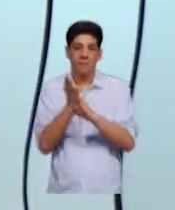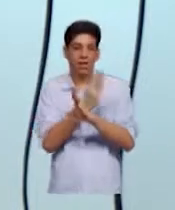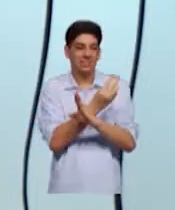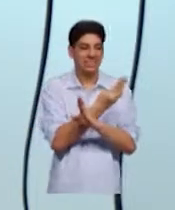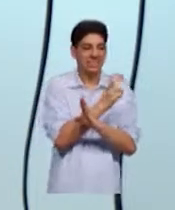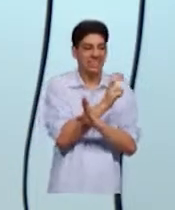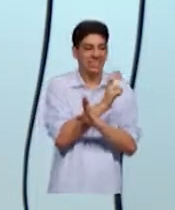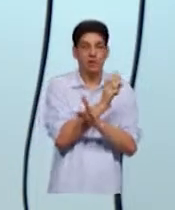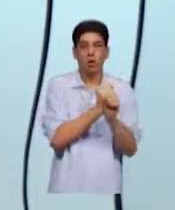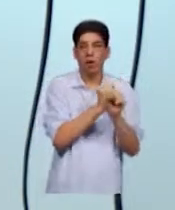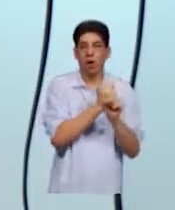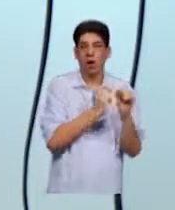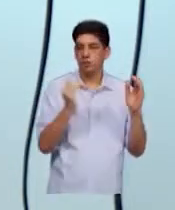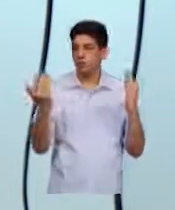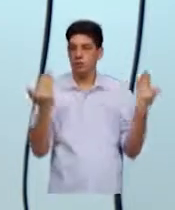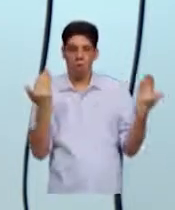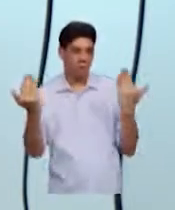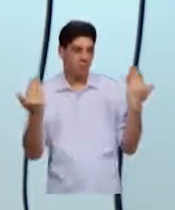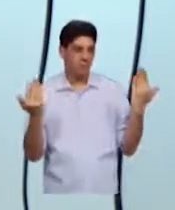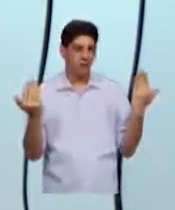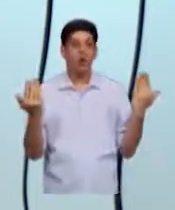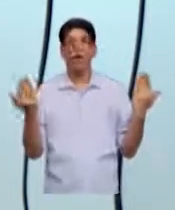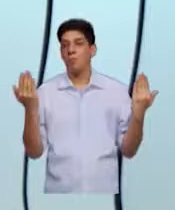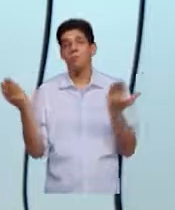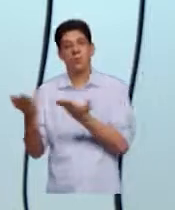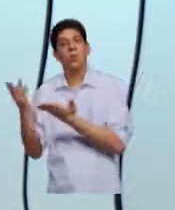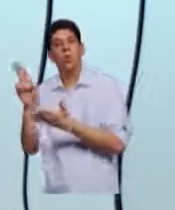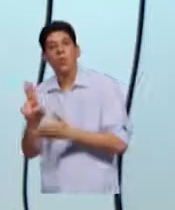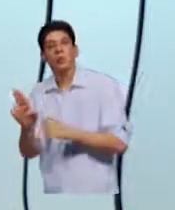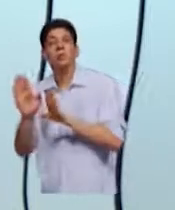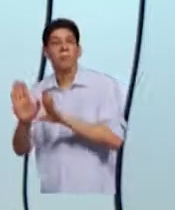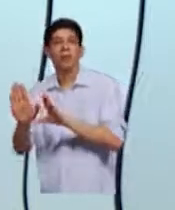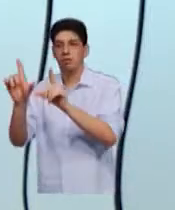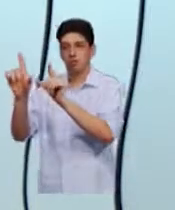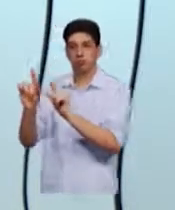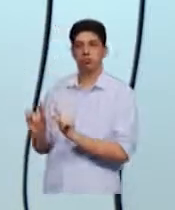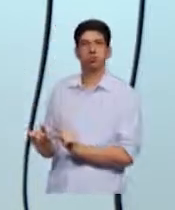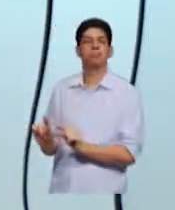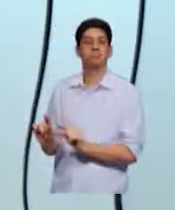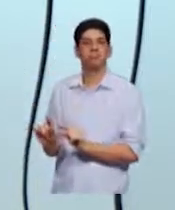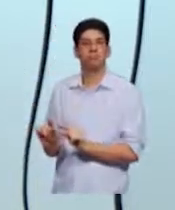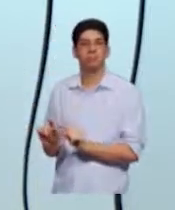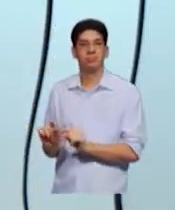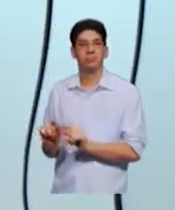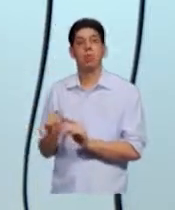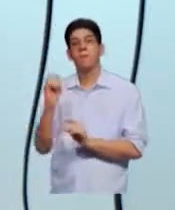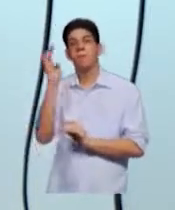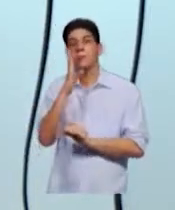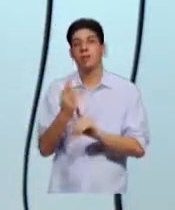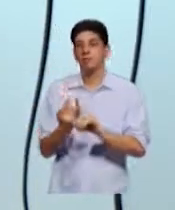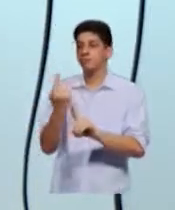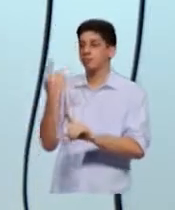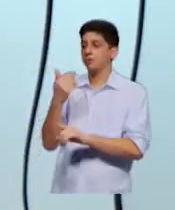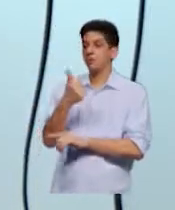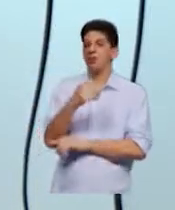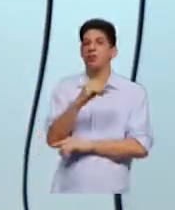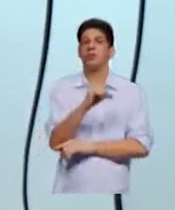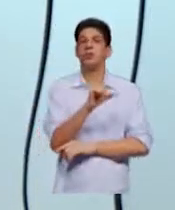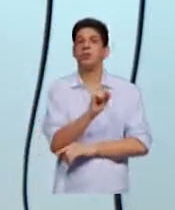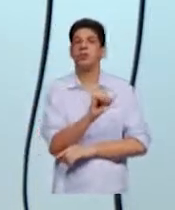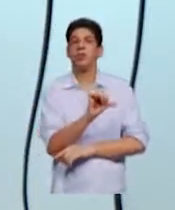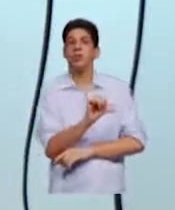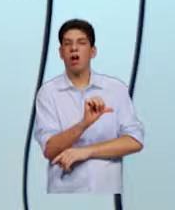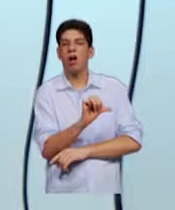hoje utiliza ainda, mas muito pouco. O Brasil, em 1989, 89,